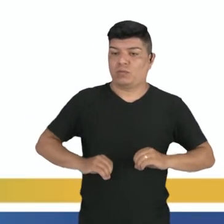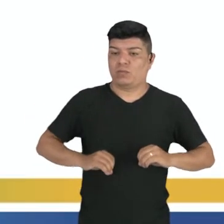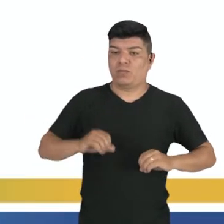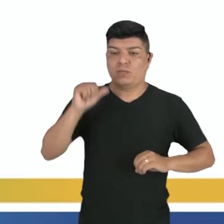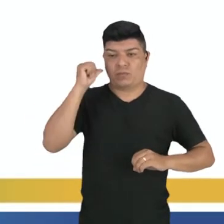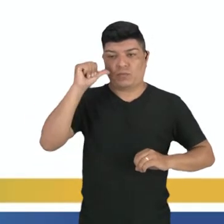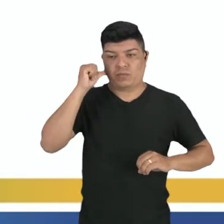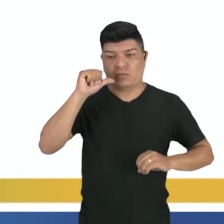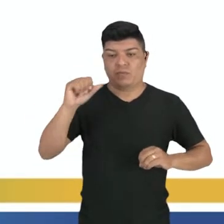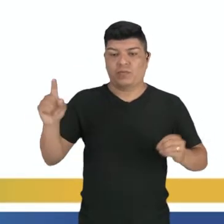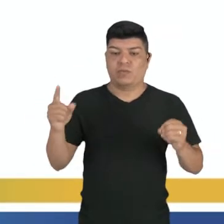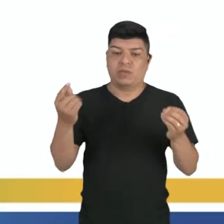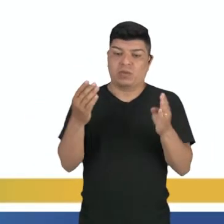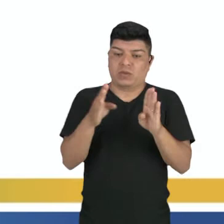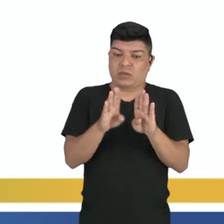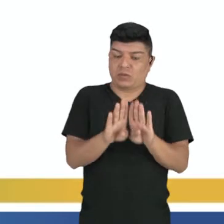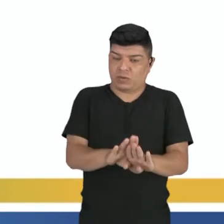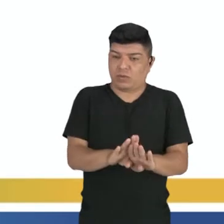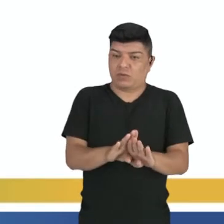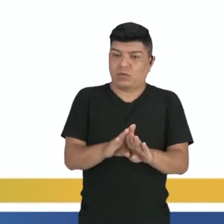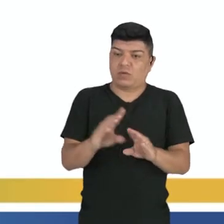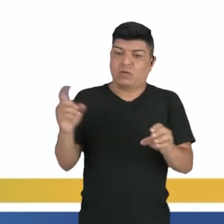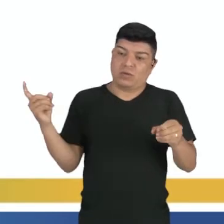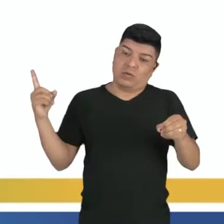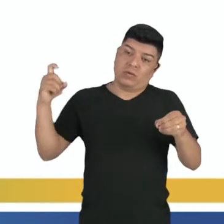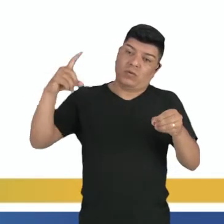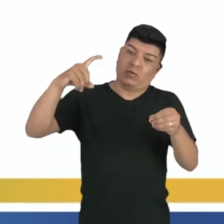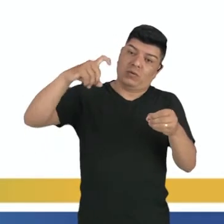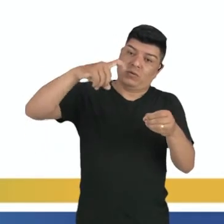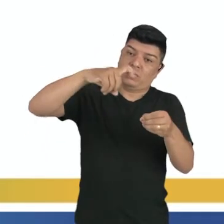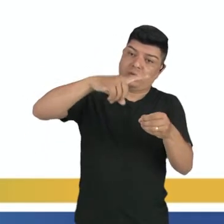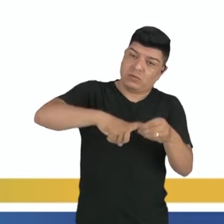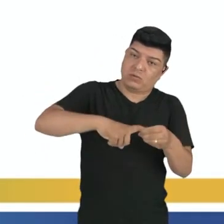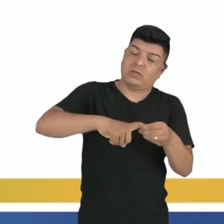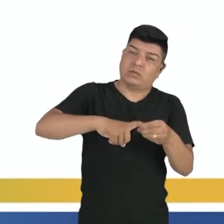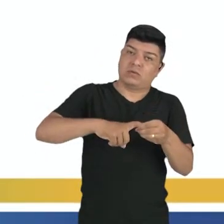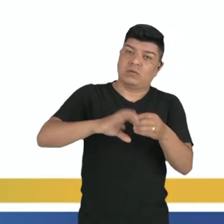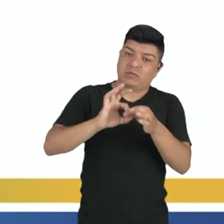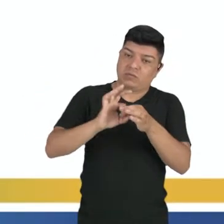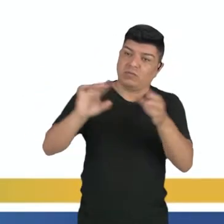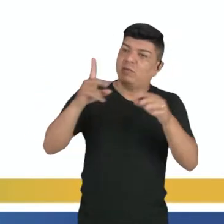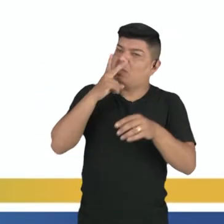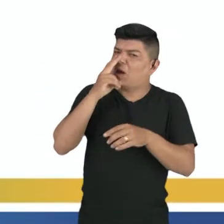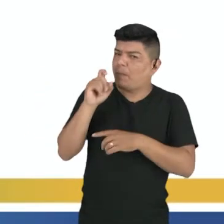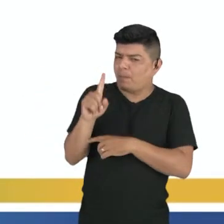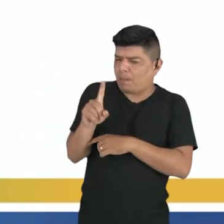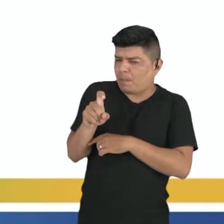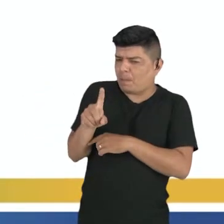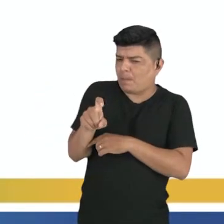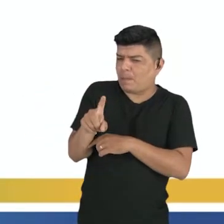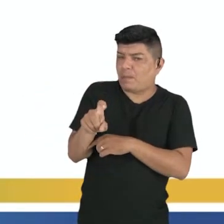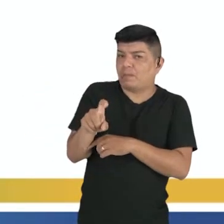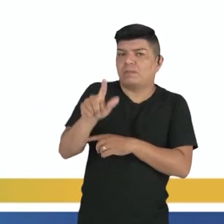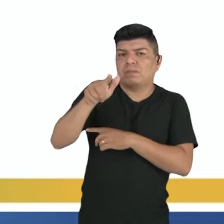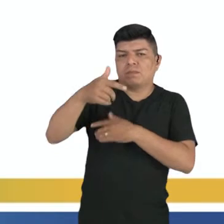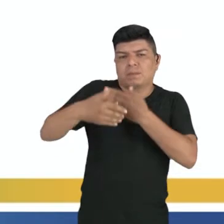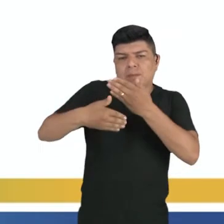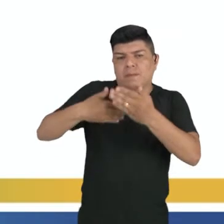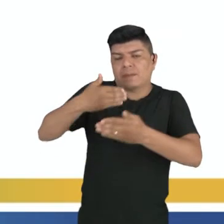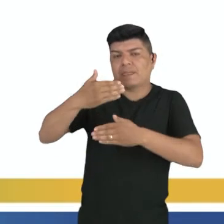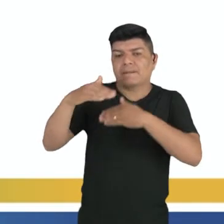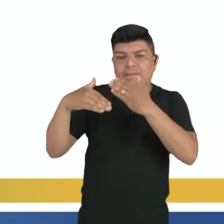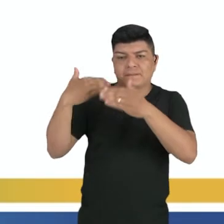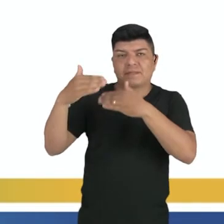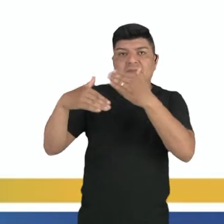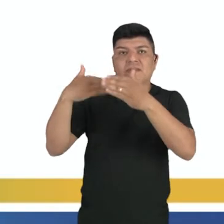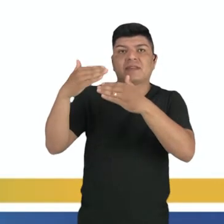e aí depois que acontece o processo de fecundação, o ósculo vai soltar uma larva, e essa larva, depois de um tempo, sofre um